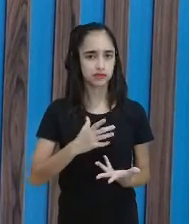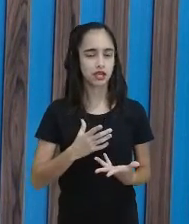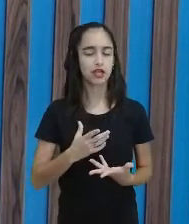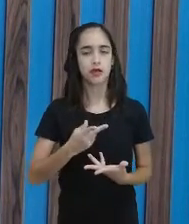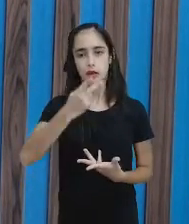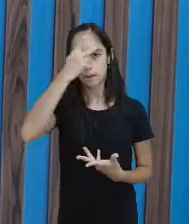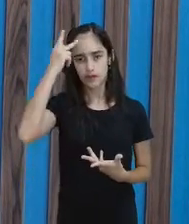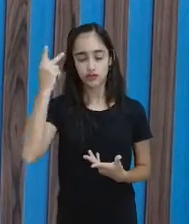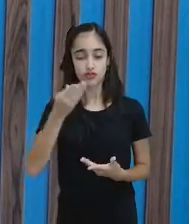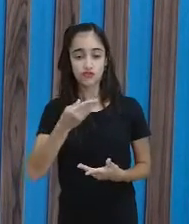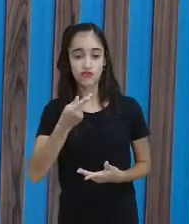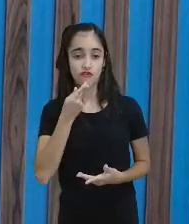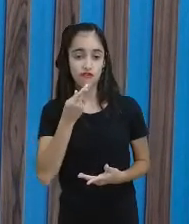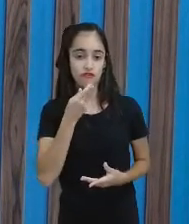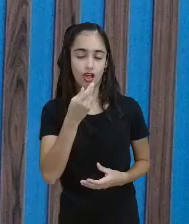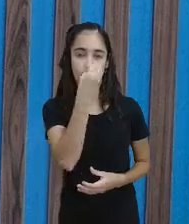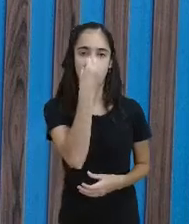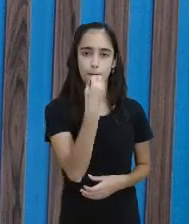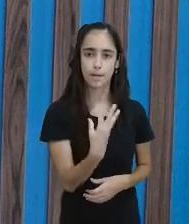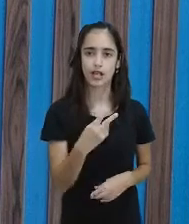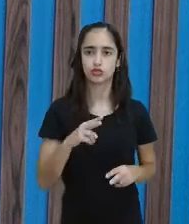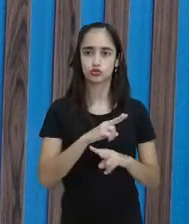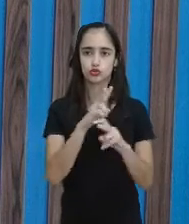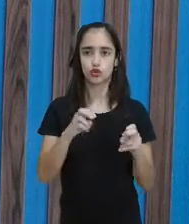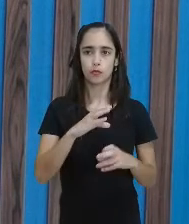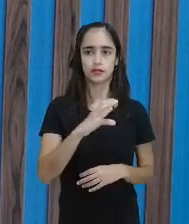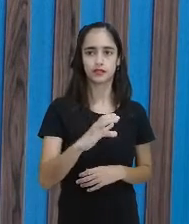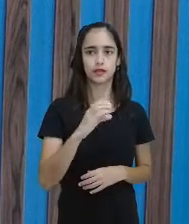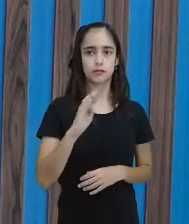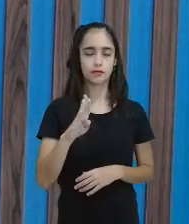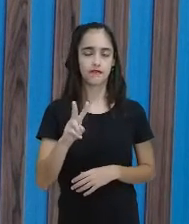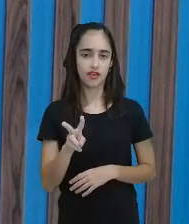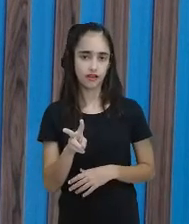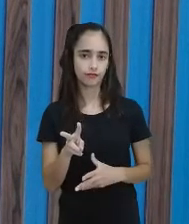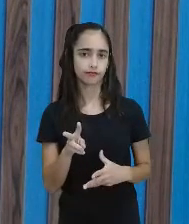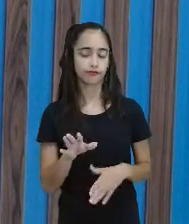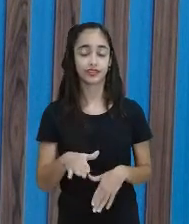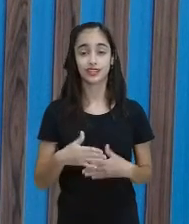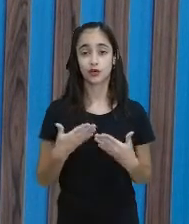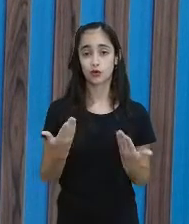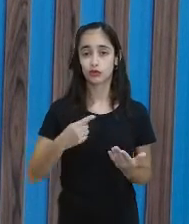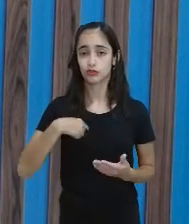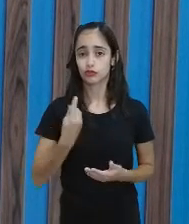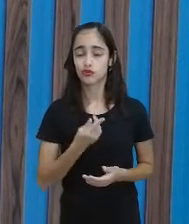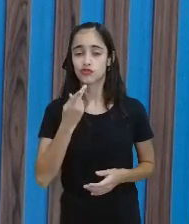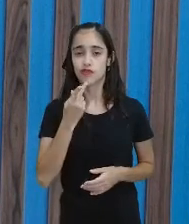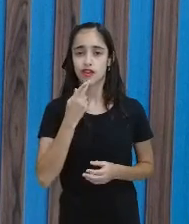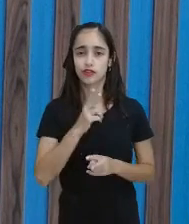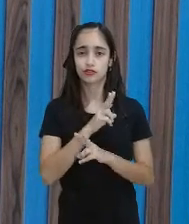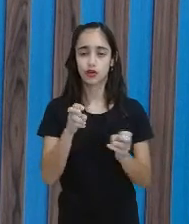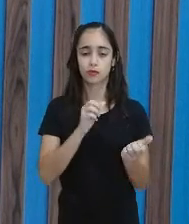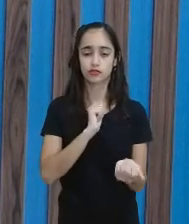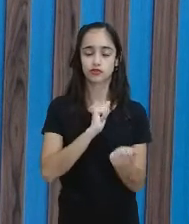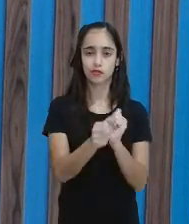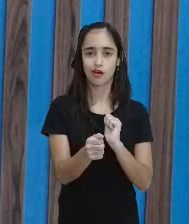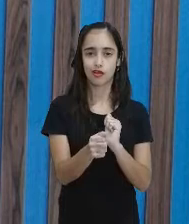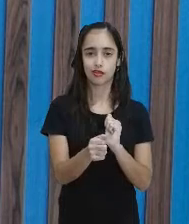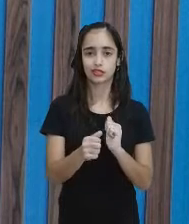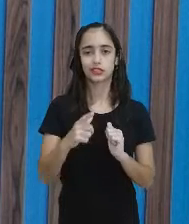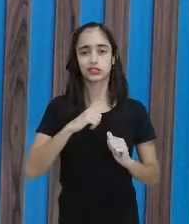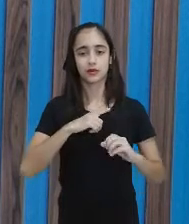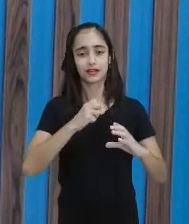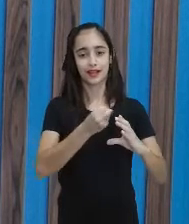a importância, né? A gente, quando a gente fala de esportes, né, uma das características para que seja um